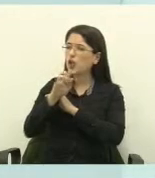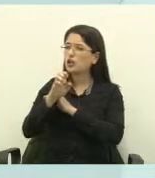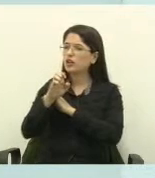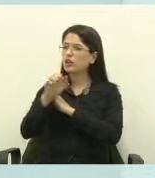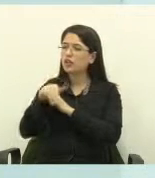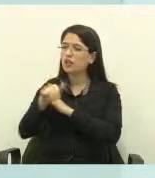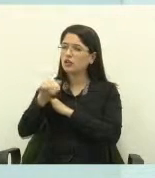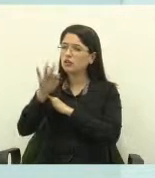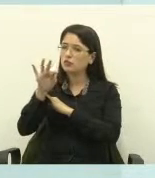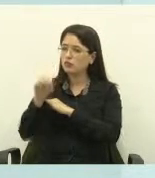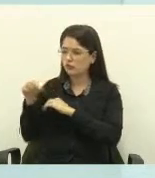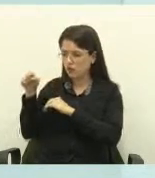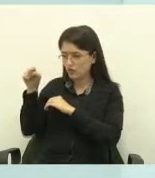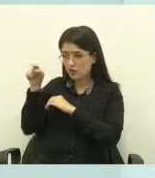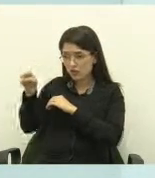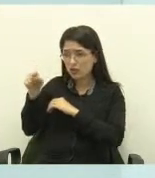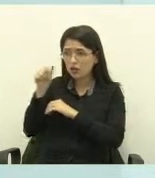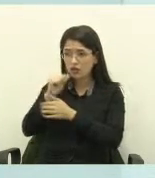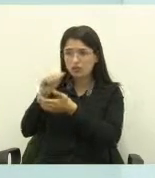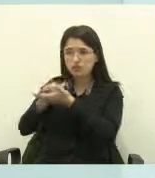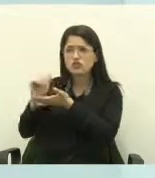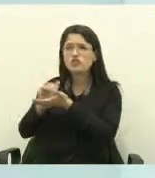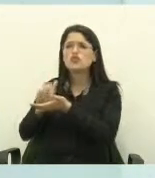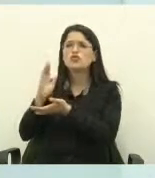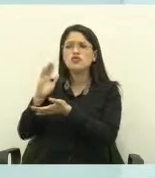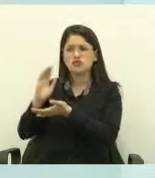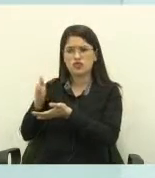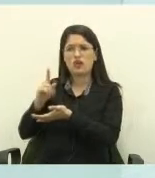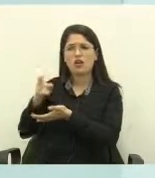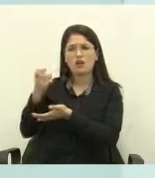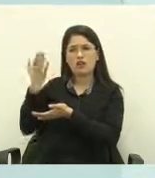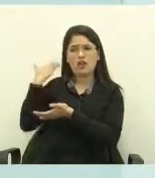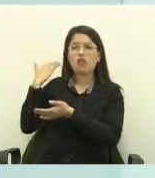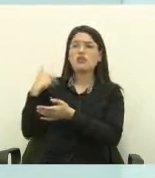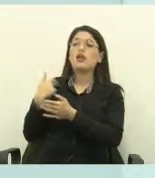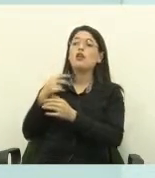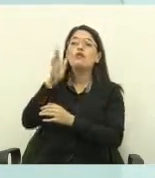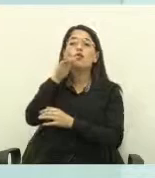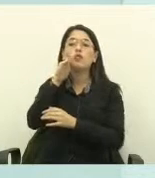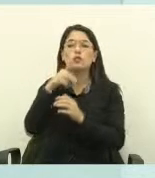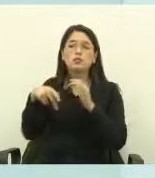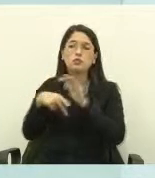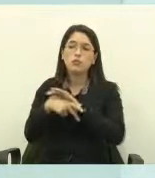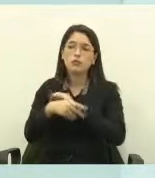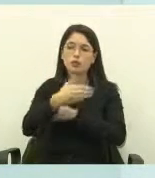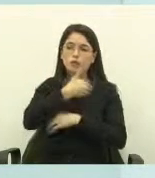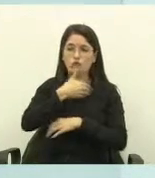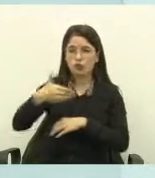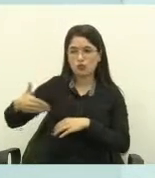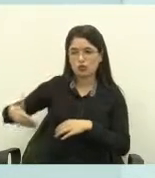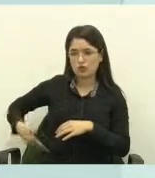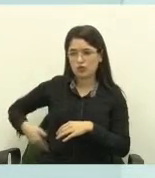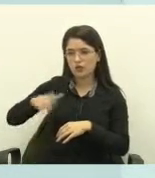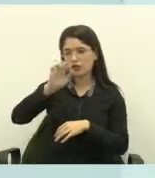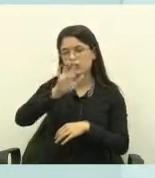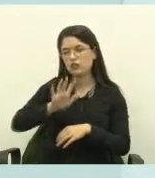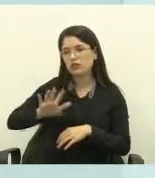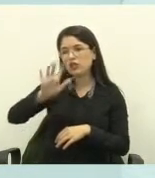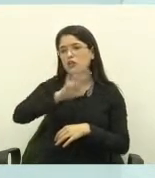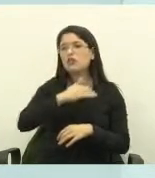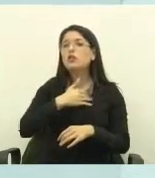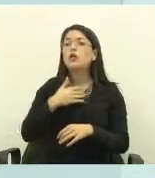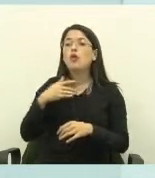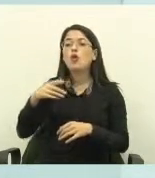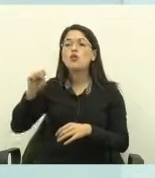já foi funcionária do governo do Estado. Tive essa informação hoje do presidente da mesa, Samuel